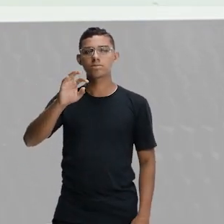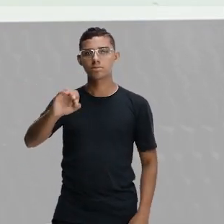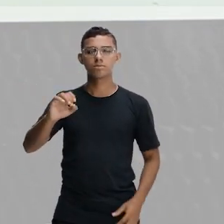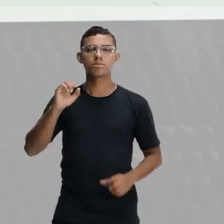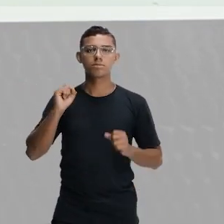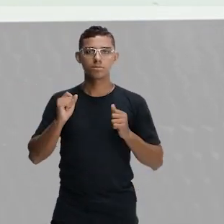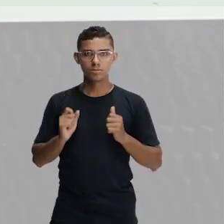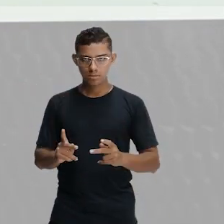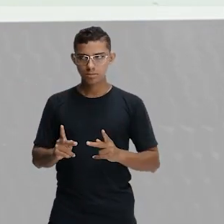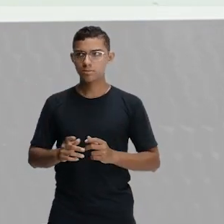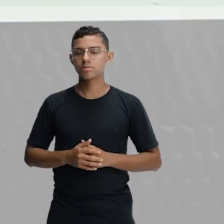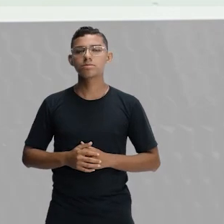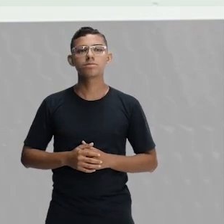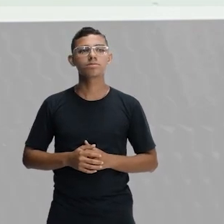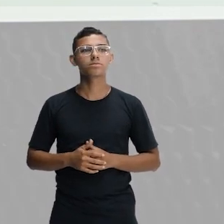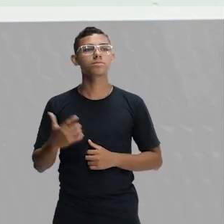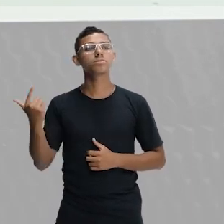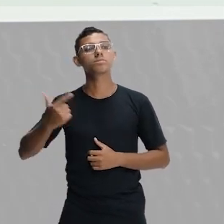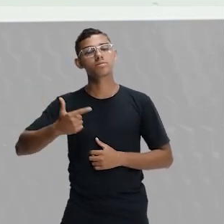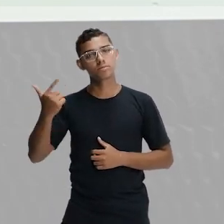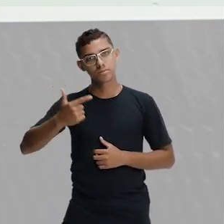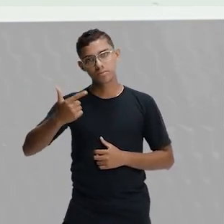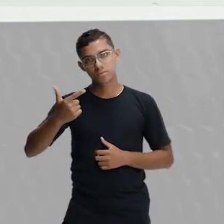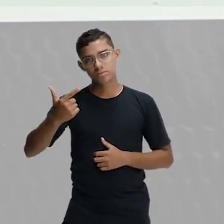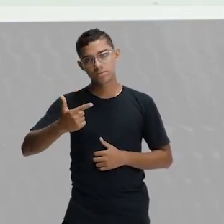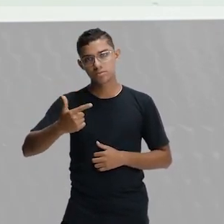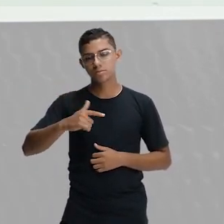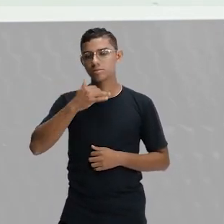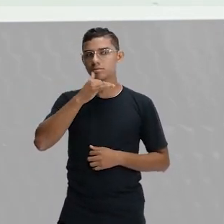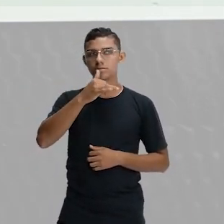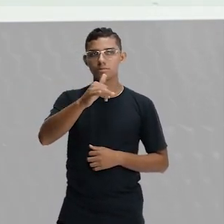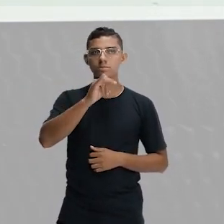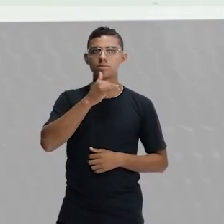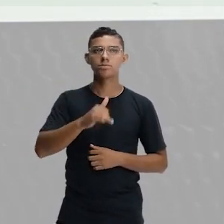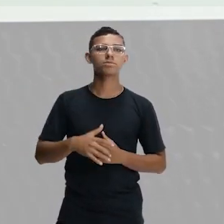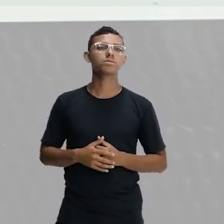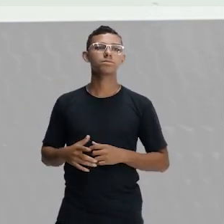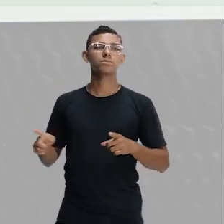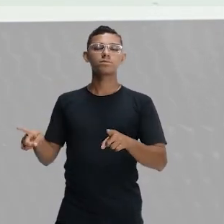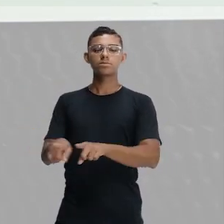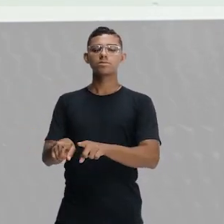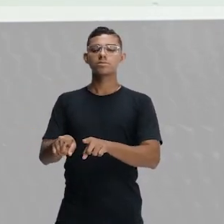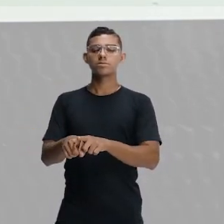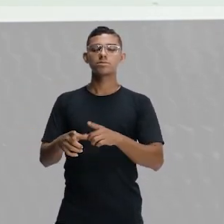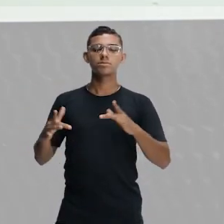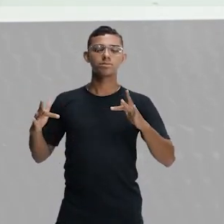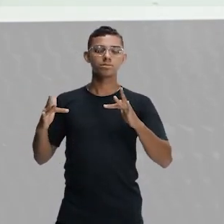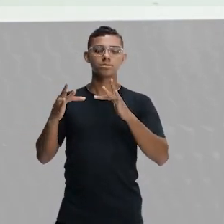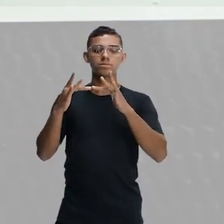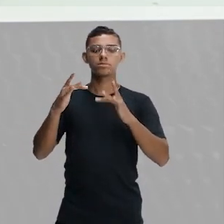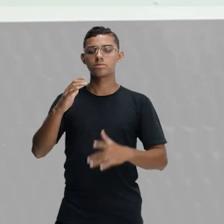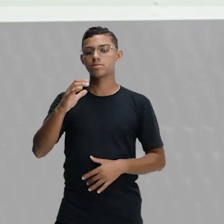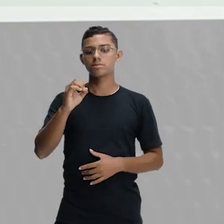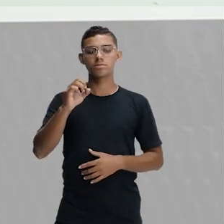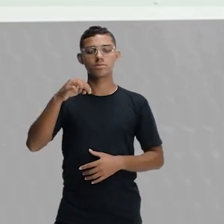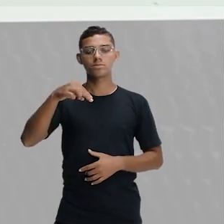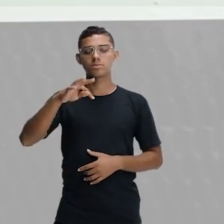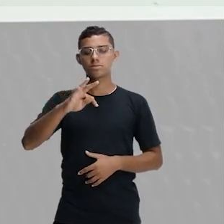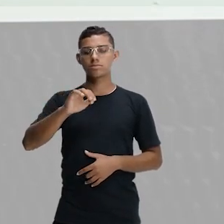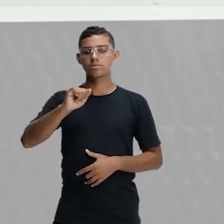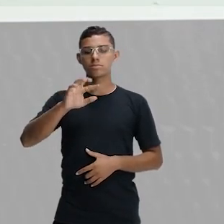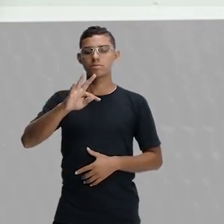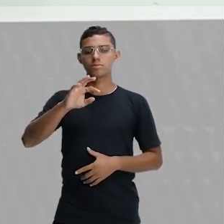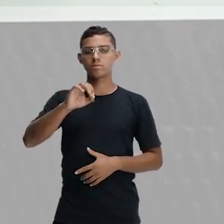segunda eletrização é a eletrização por contato. Eletrização